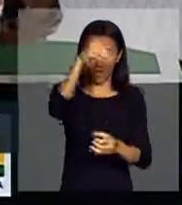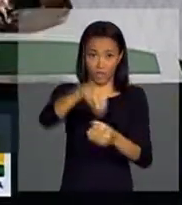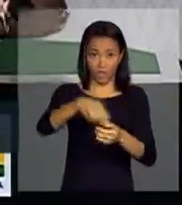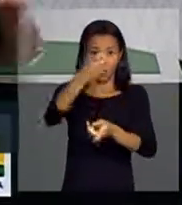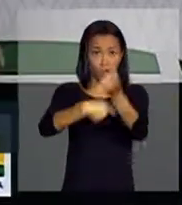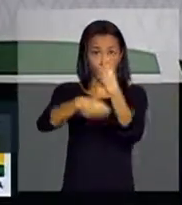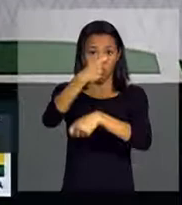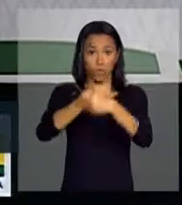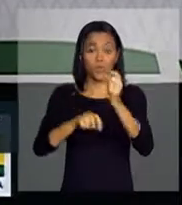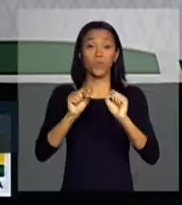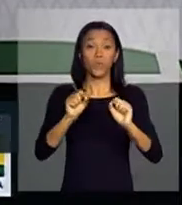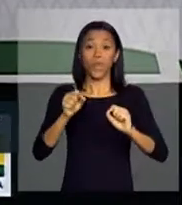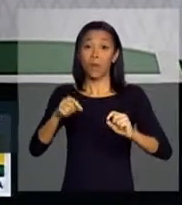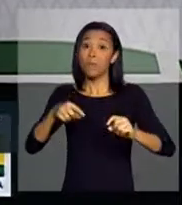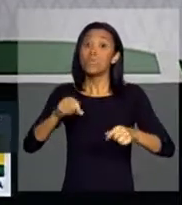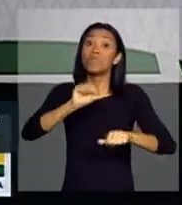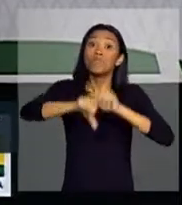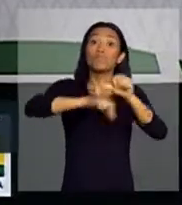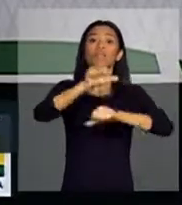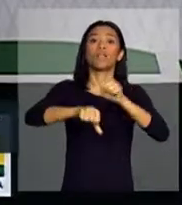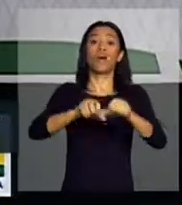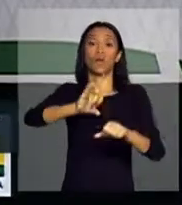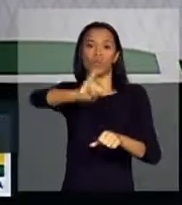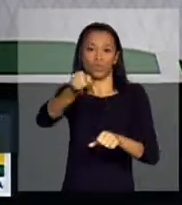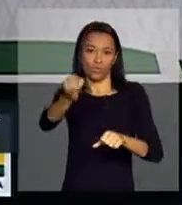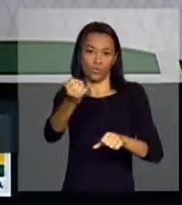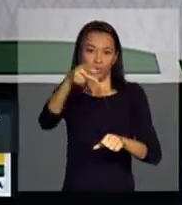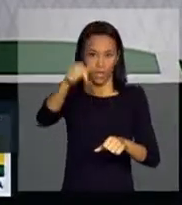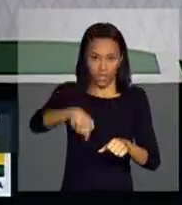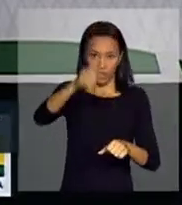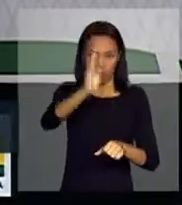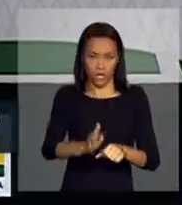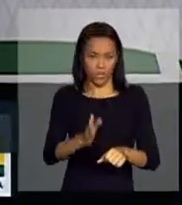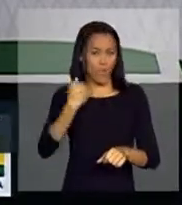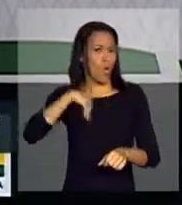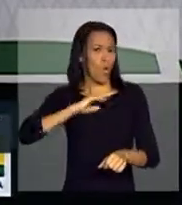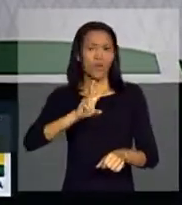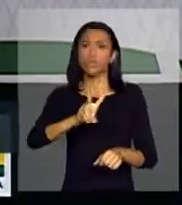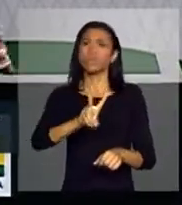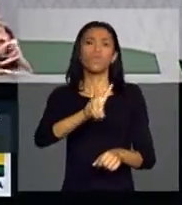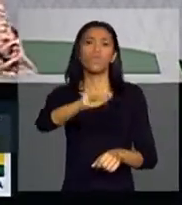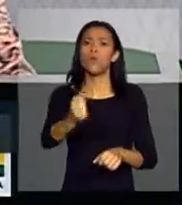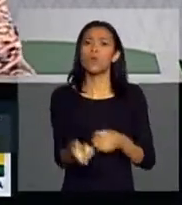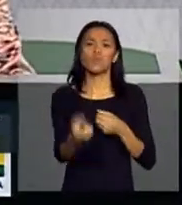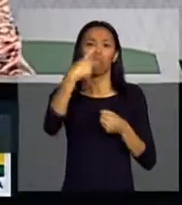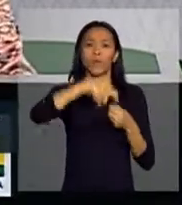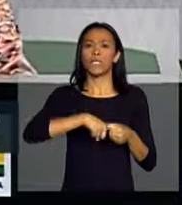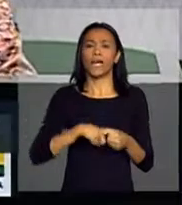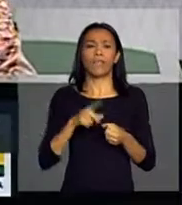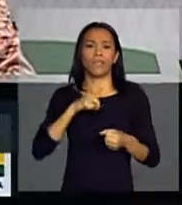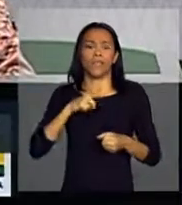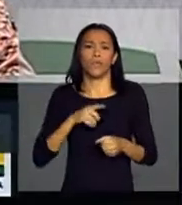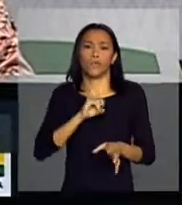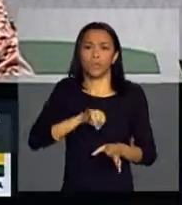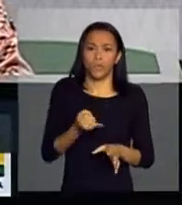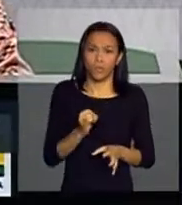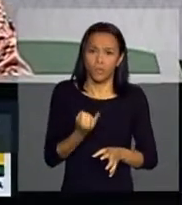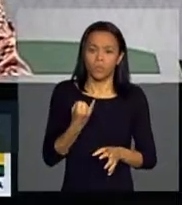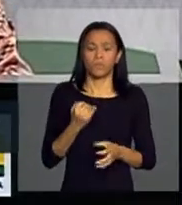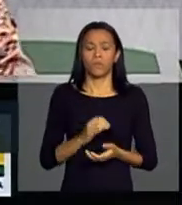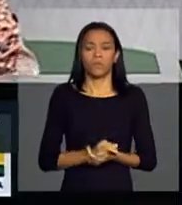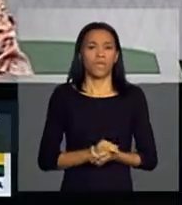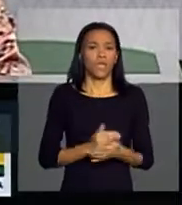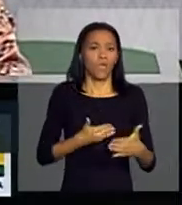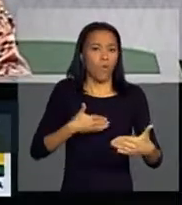mudar o patamar de juros do Brasil nós jamais Voltaremos a ter aqueles juros e que